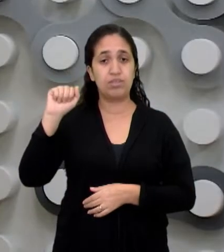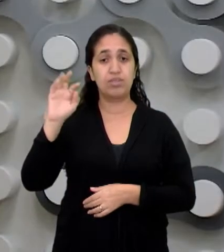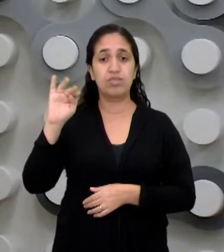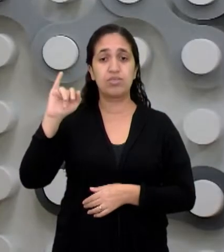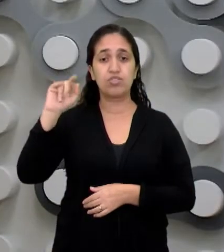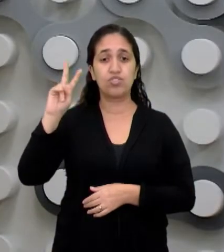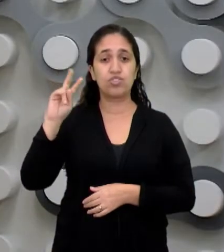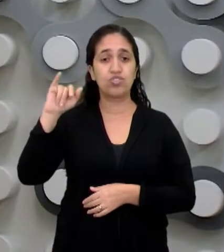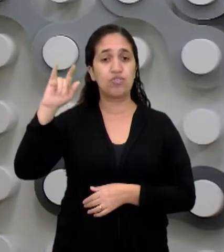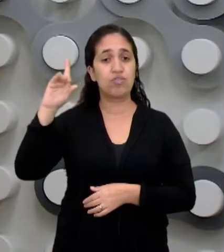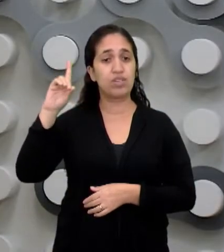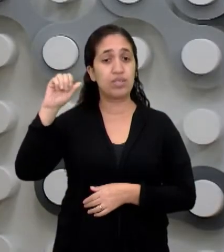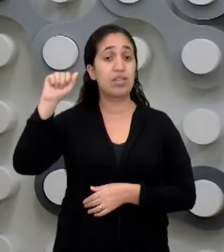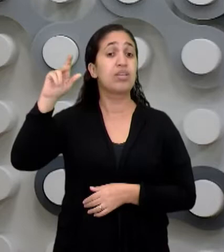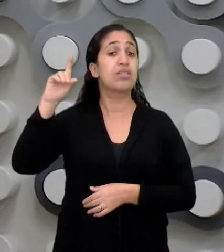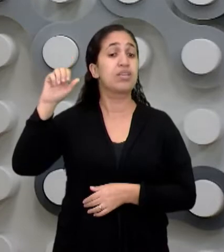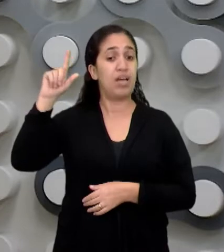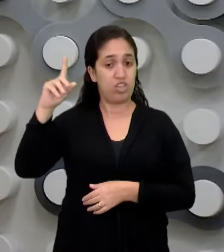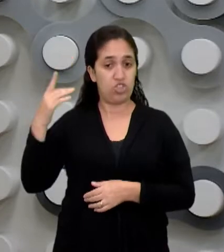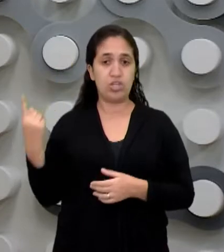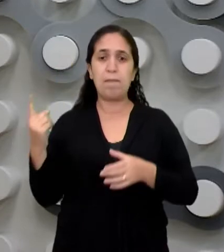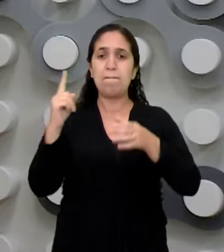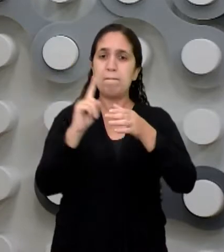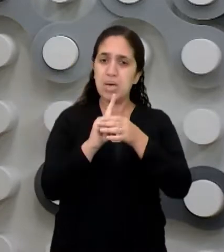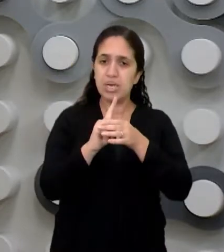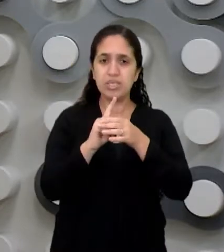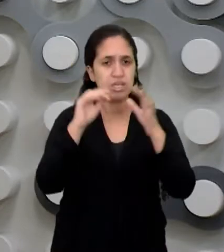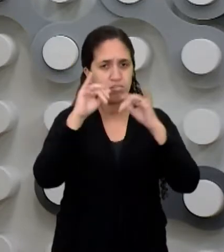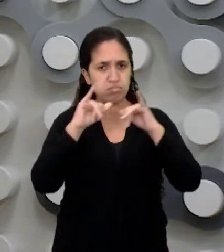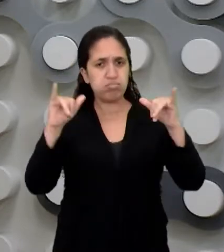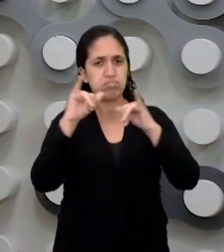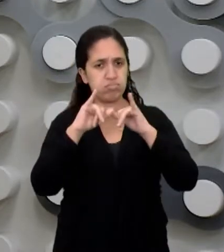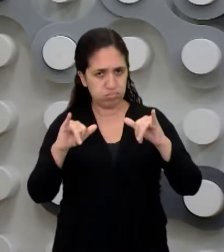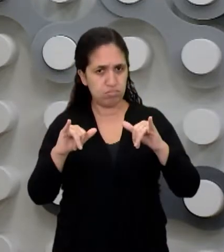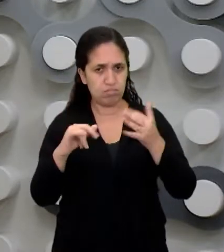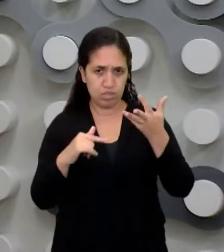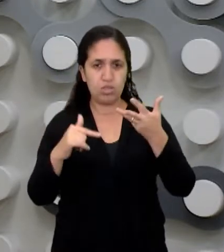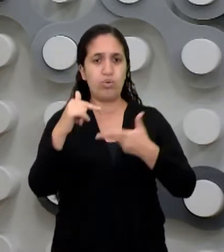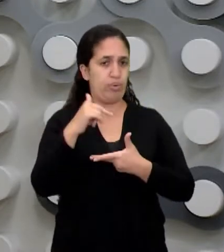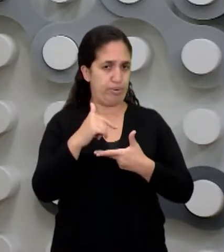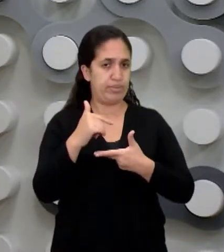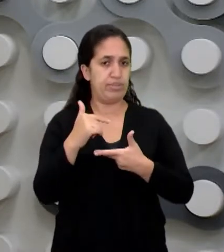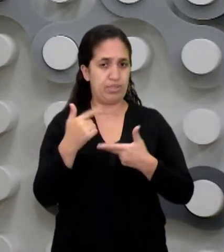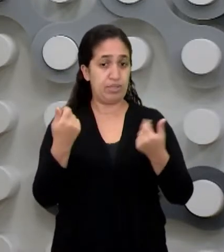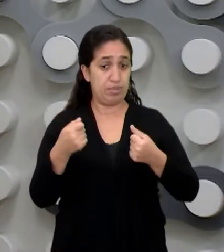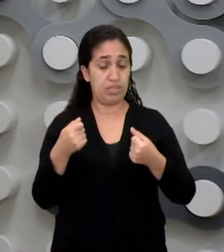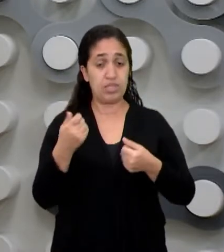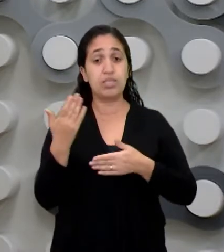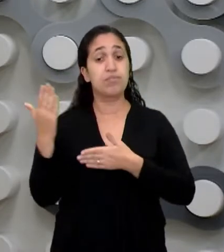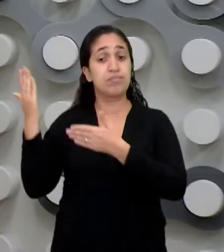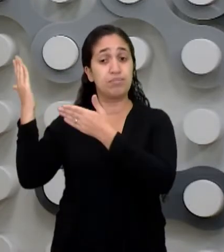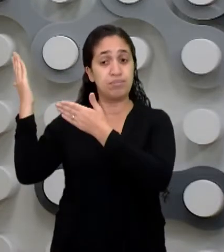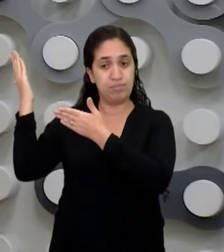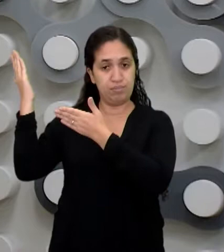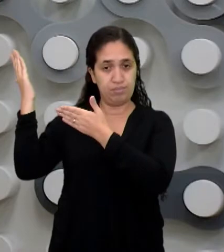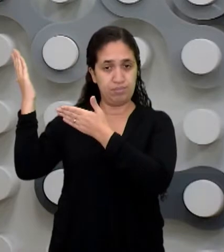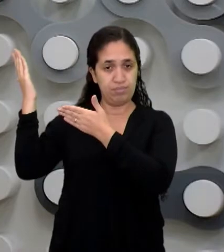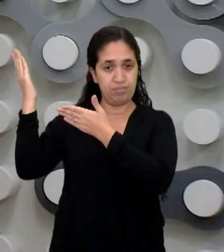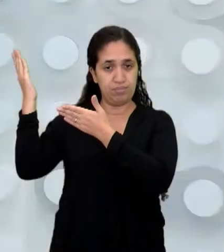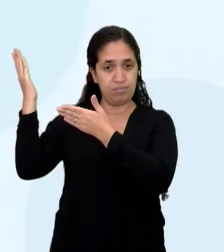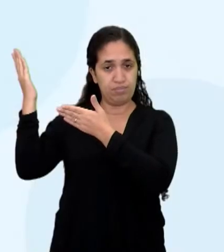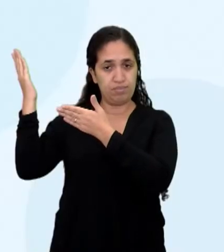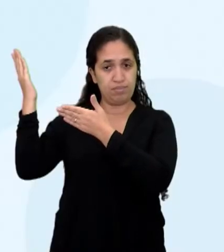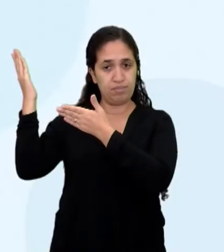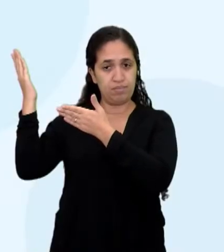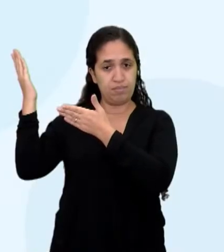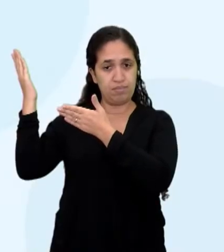e representar os interesses do grupo ao qual você pertence, né? Volta na tela, porque olha só o que está na foto